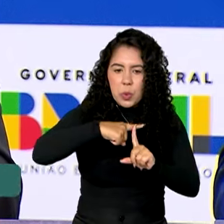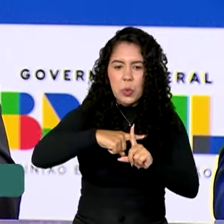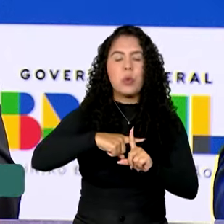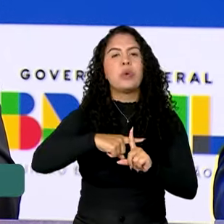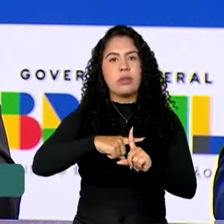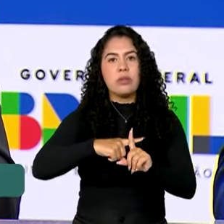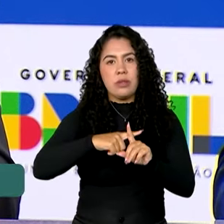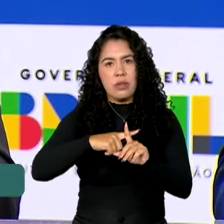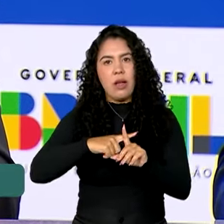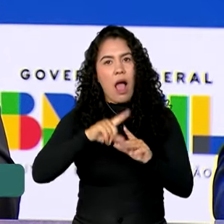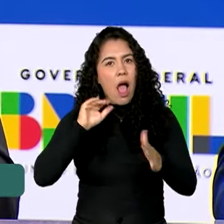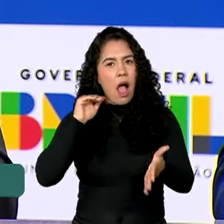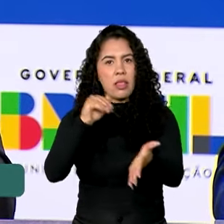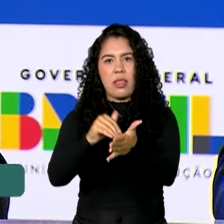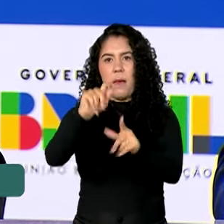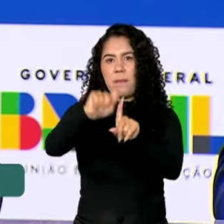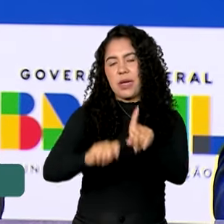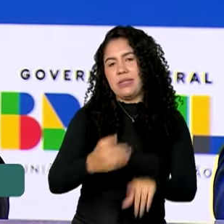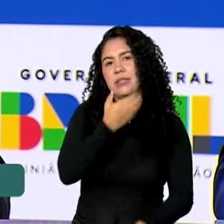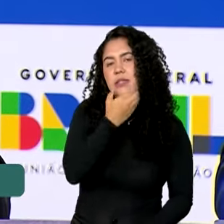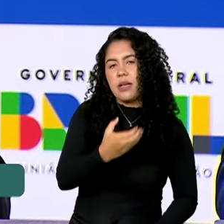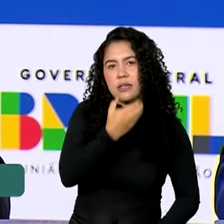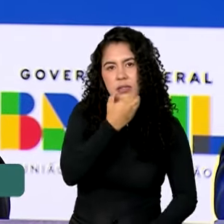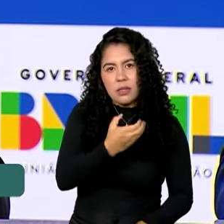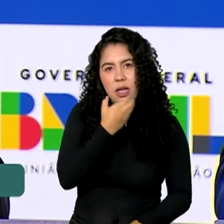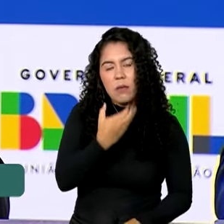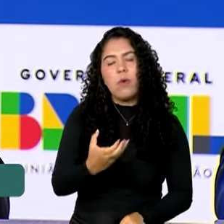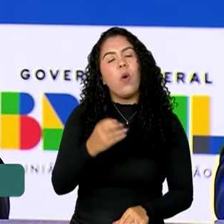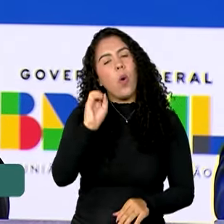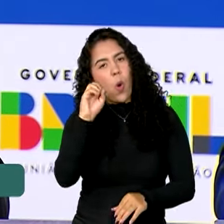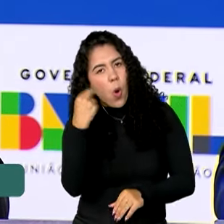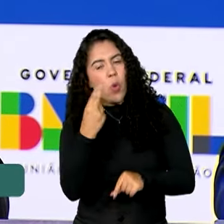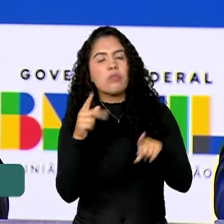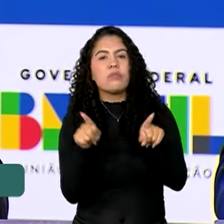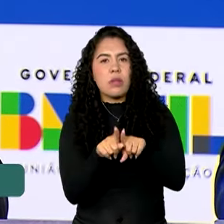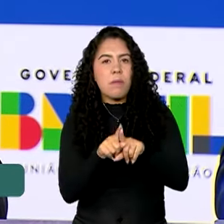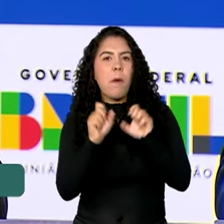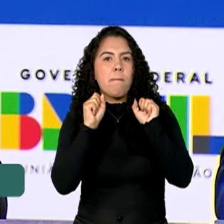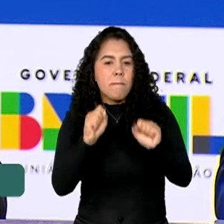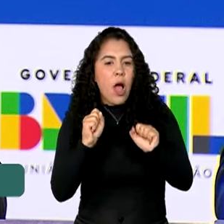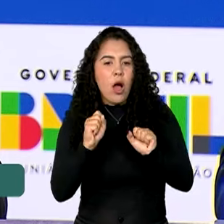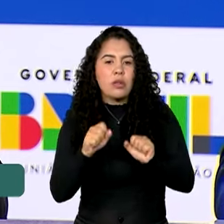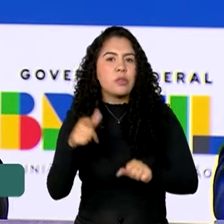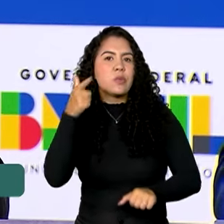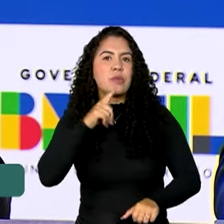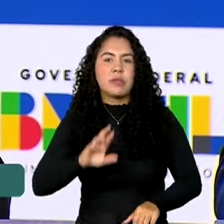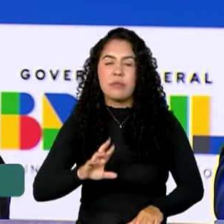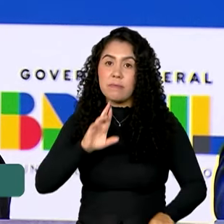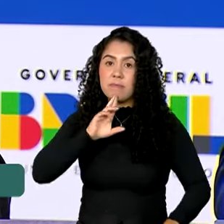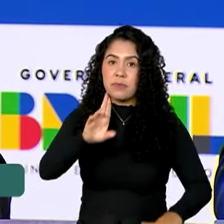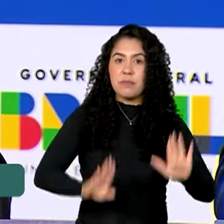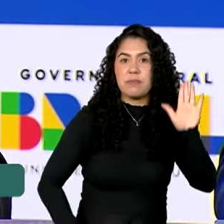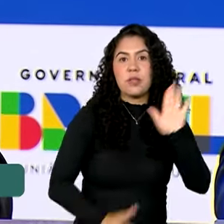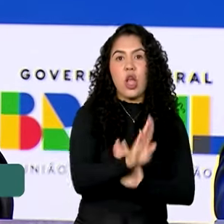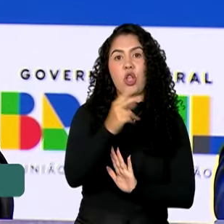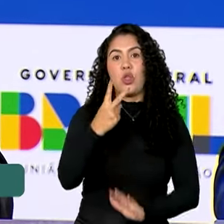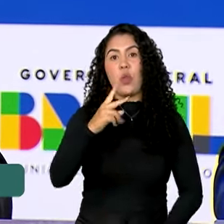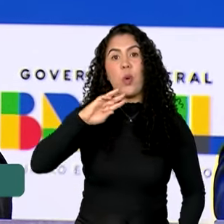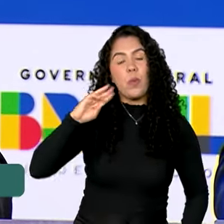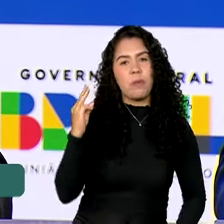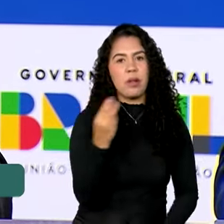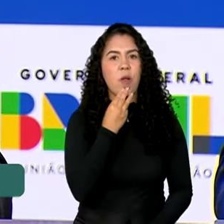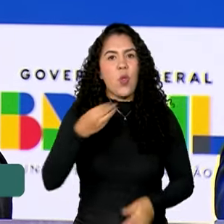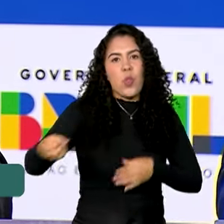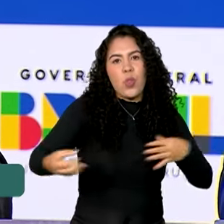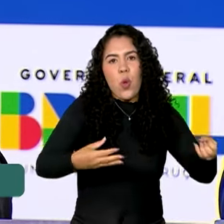de dezembro, chegando bem próximo, ou se não, batendo a marca de 2 milhões de